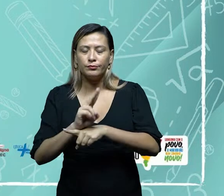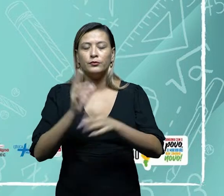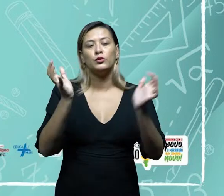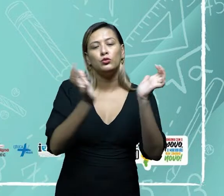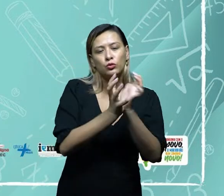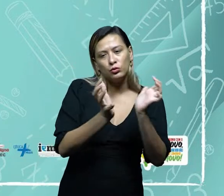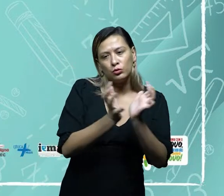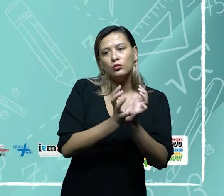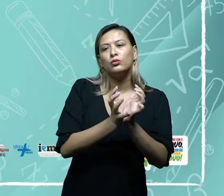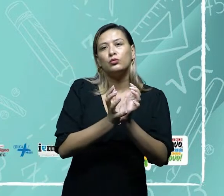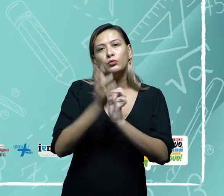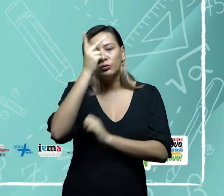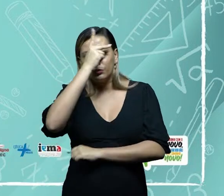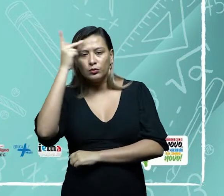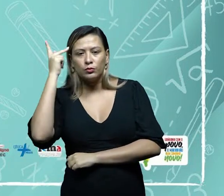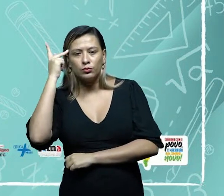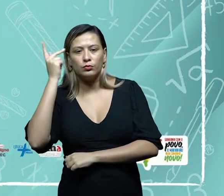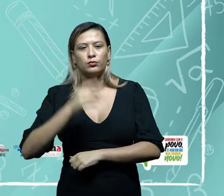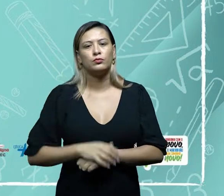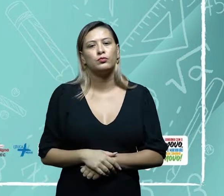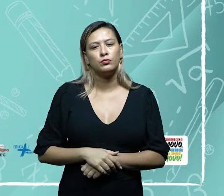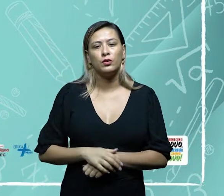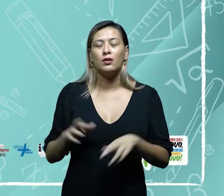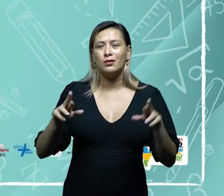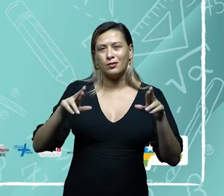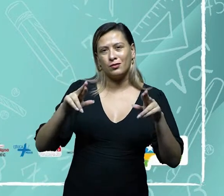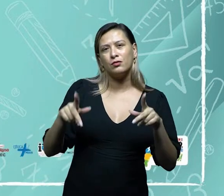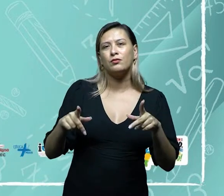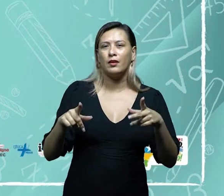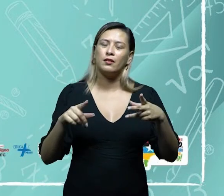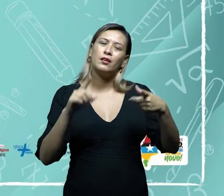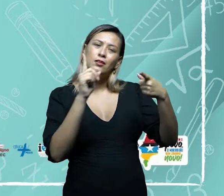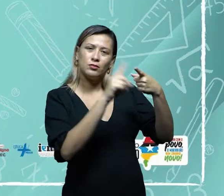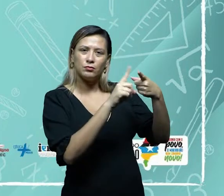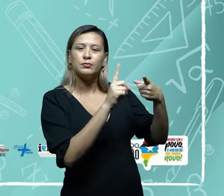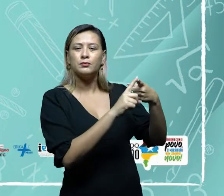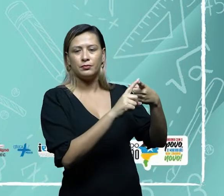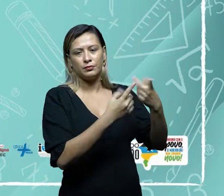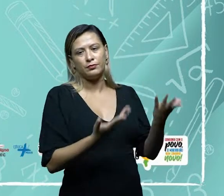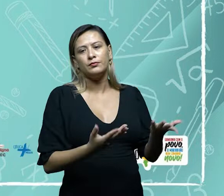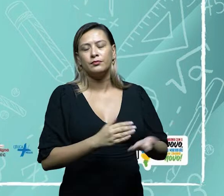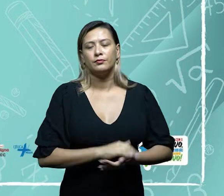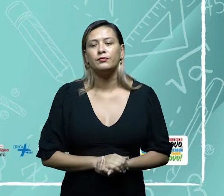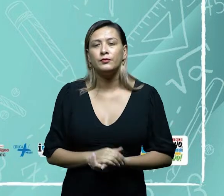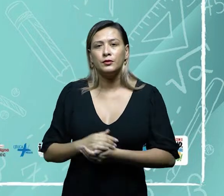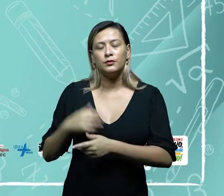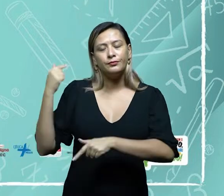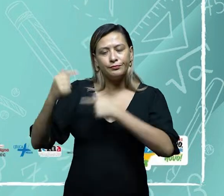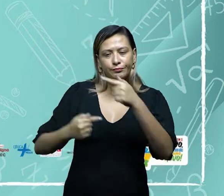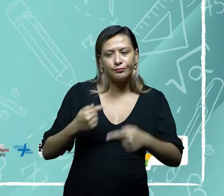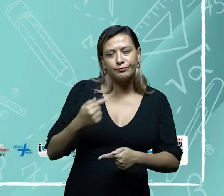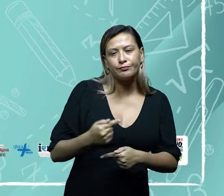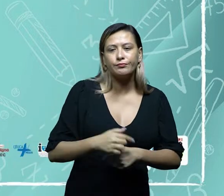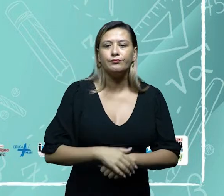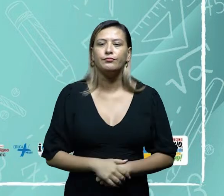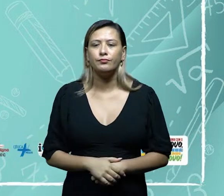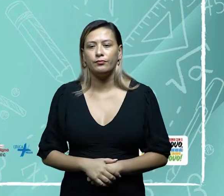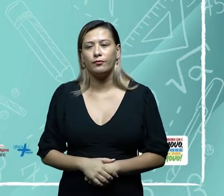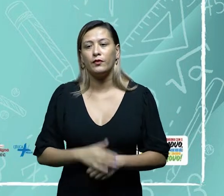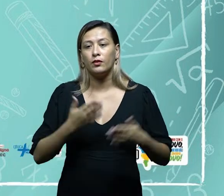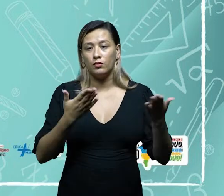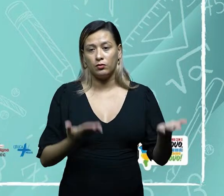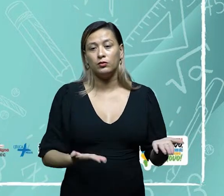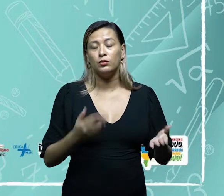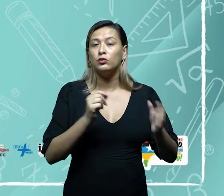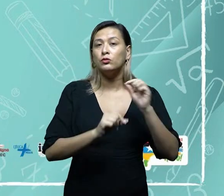de grupos, né, de indivíduos, diferentemente das primeiras dimensões, aonde o titular de